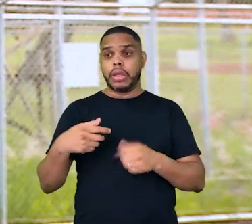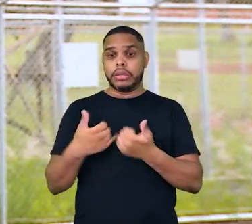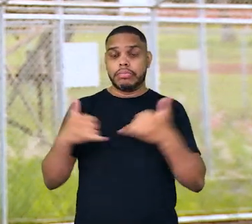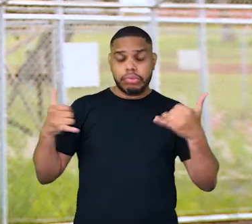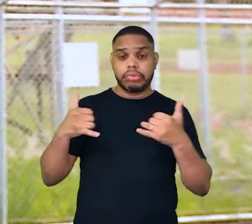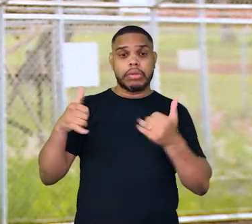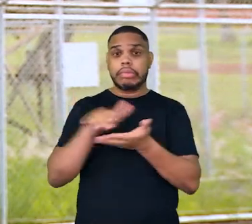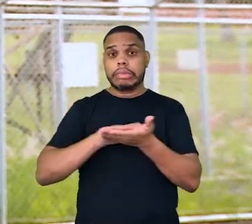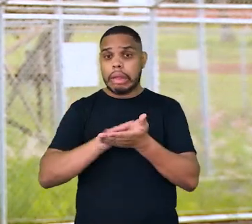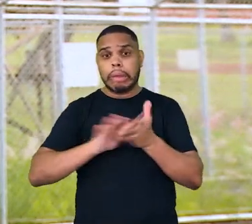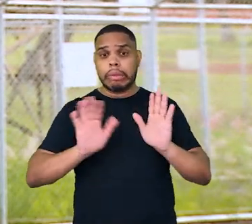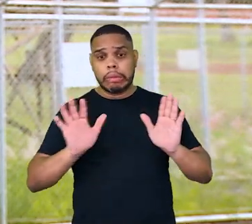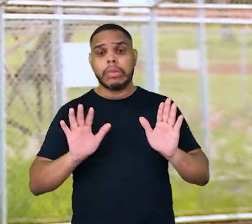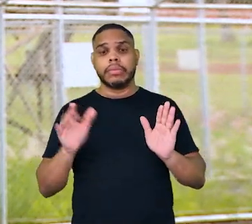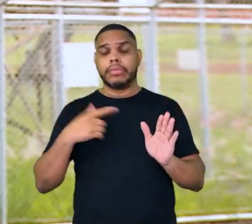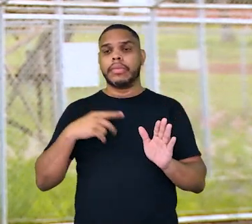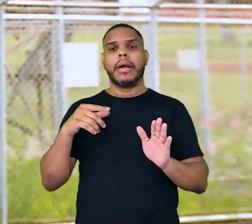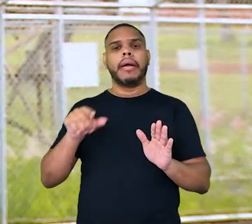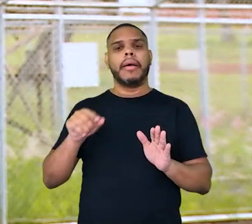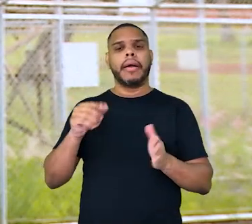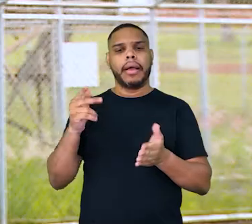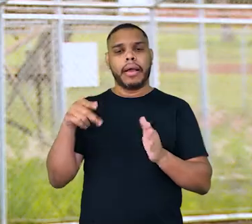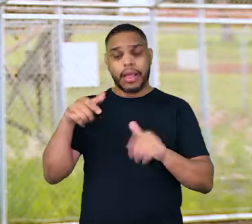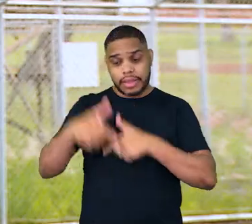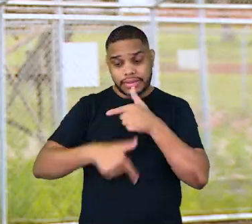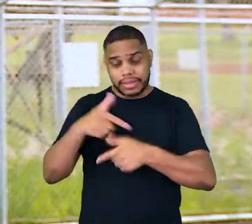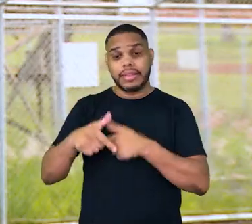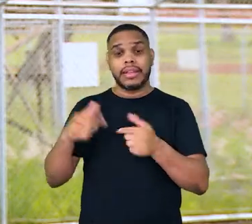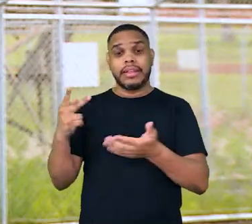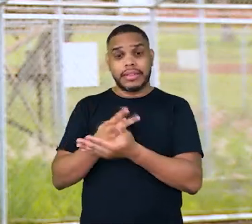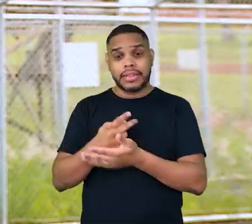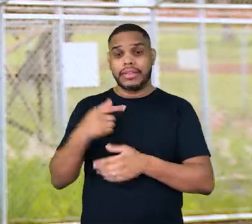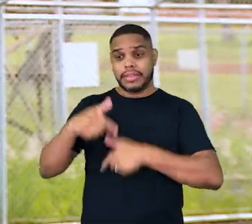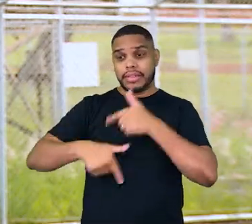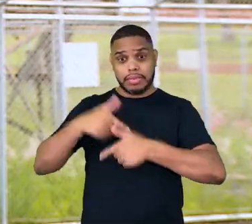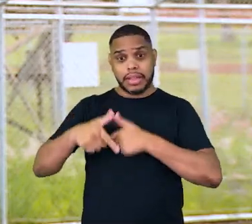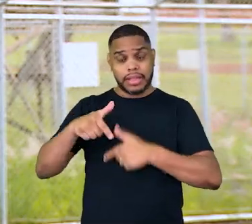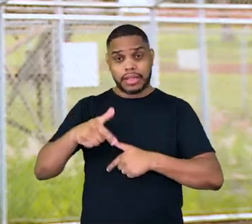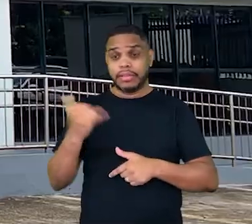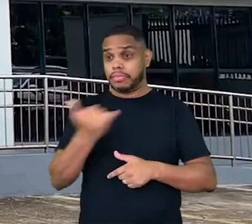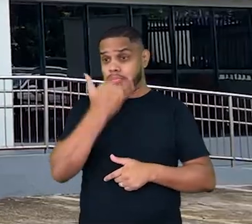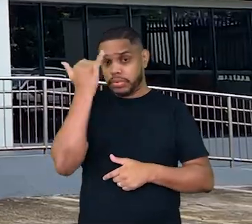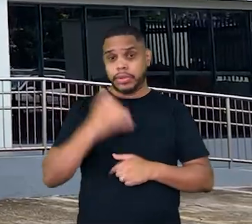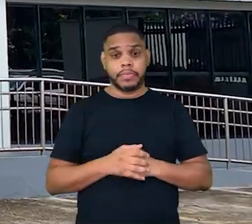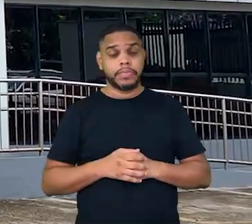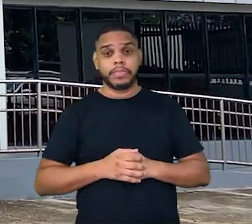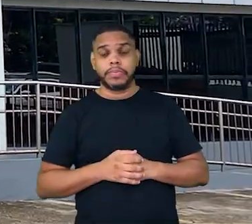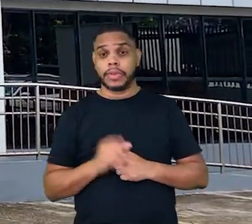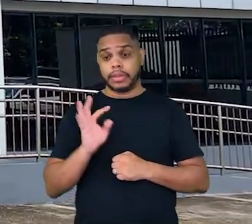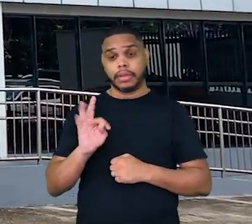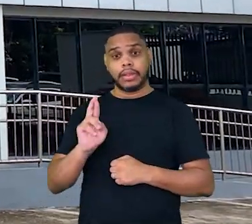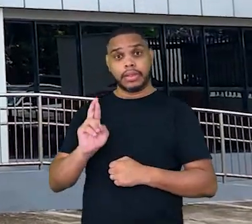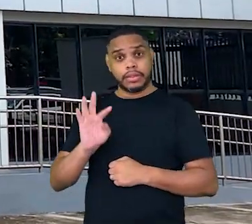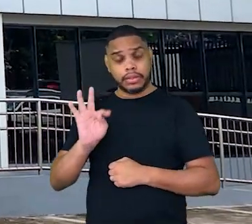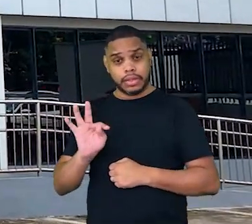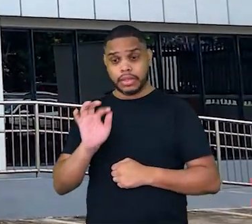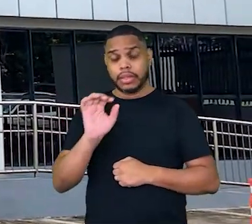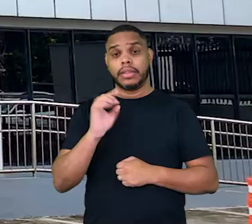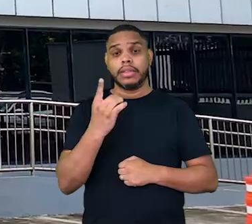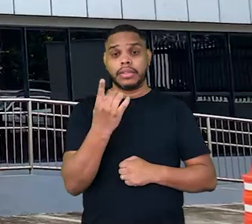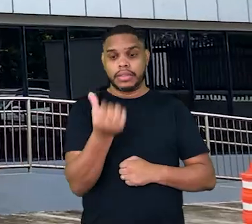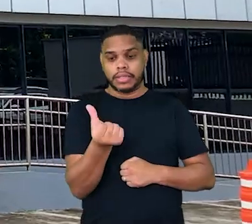outra situação que pudesse ser enquadrada como acidente de trabalho típico. O Tribunal Regional do Trabalho